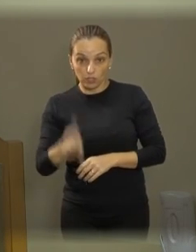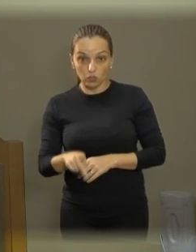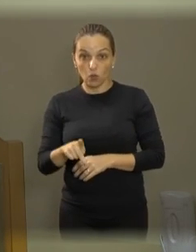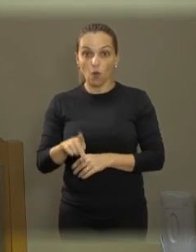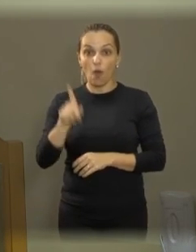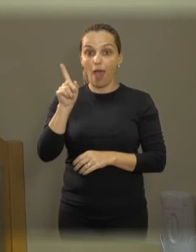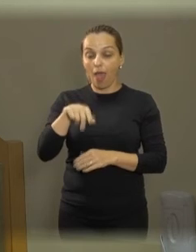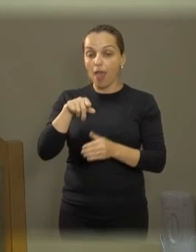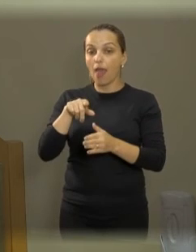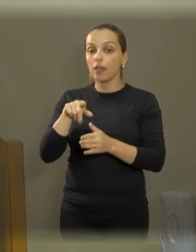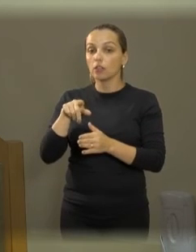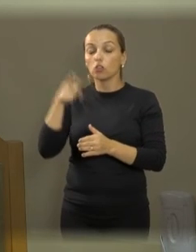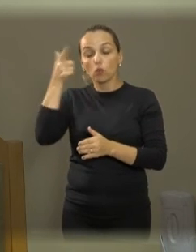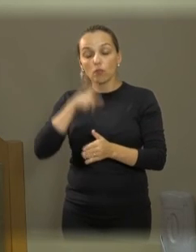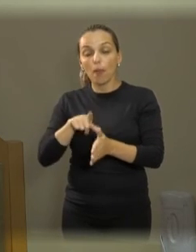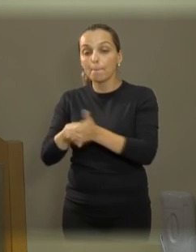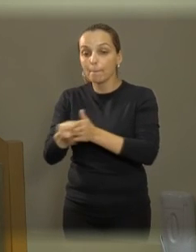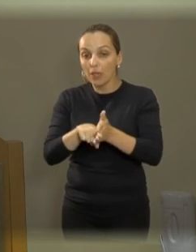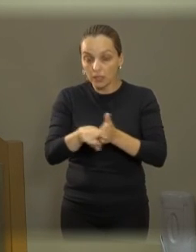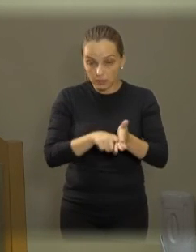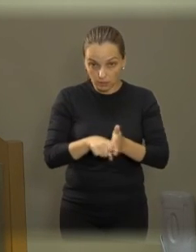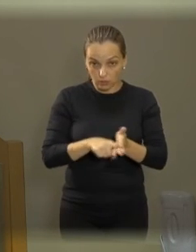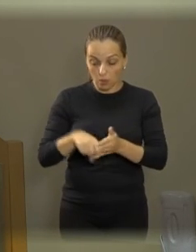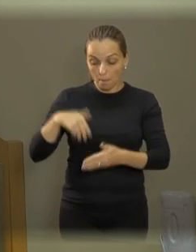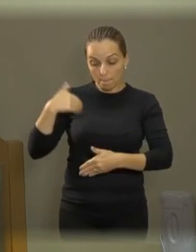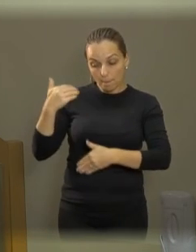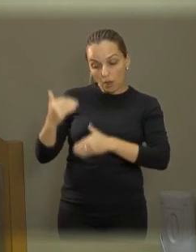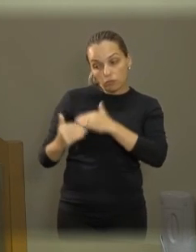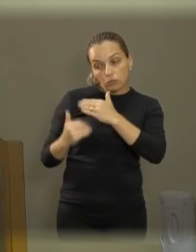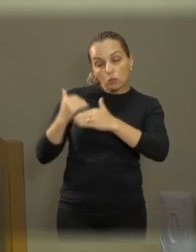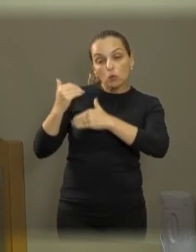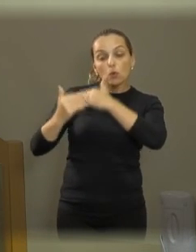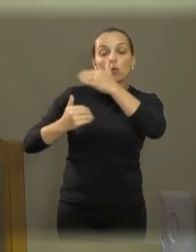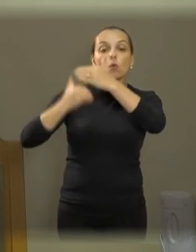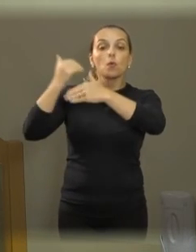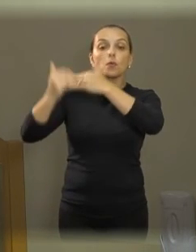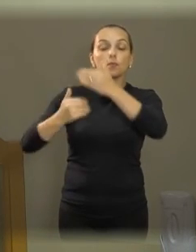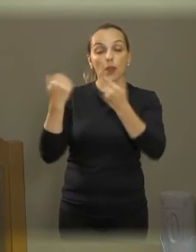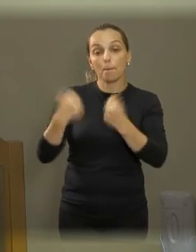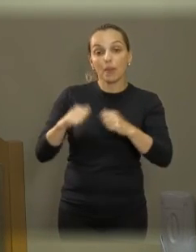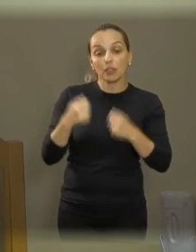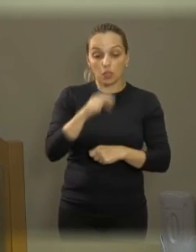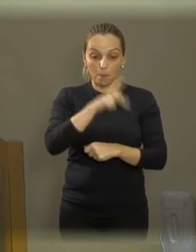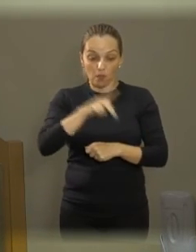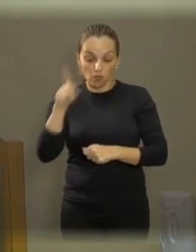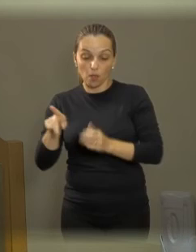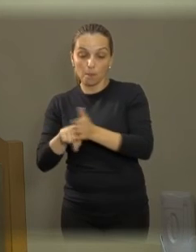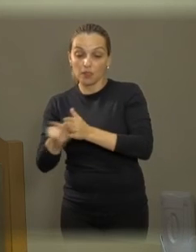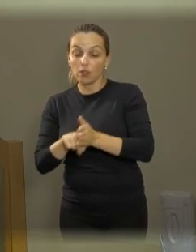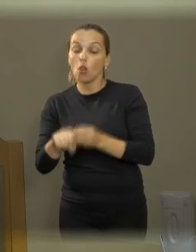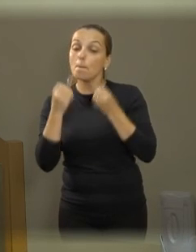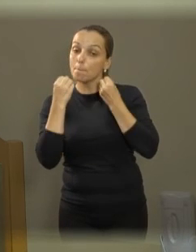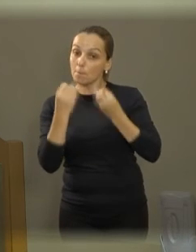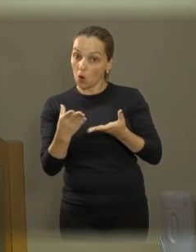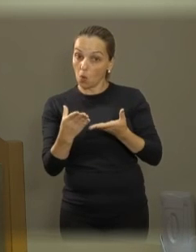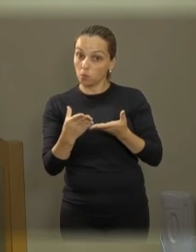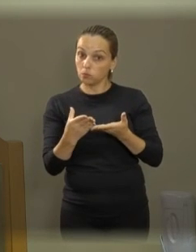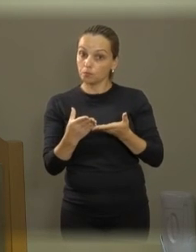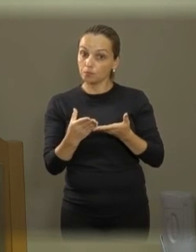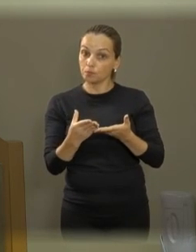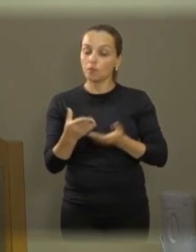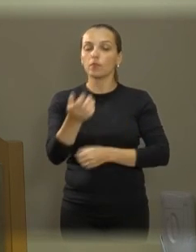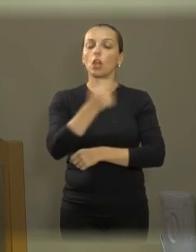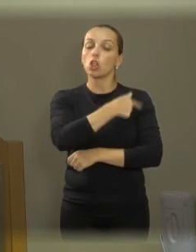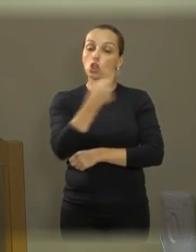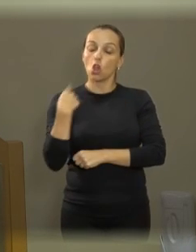são pesquisadores. Assim, o processo evolutivo depende de bons professores e pesquisadores. Enquanto